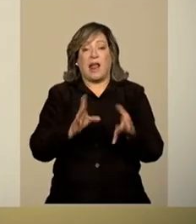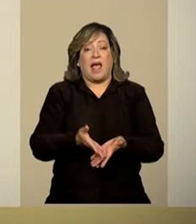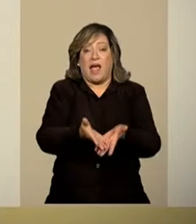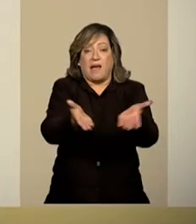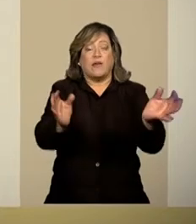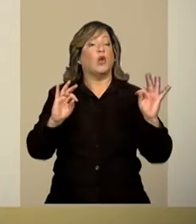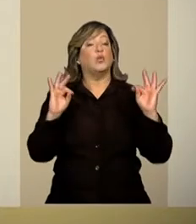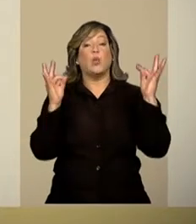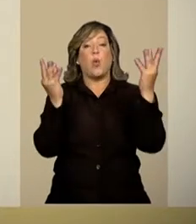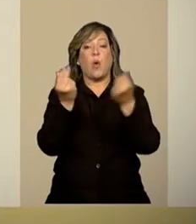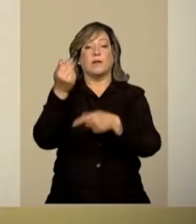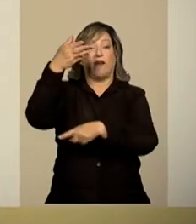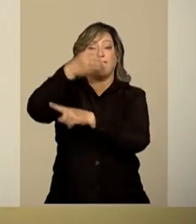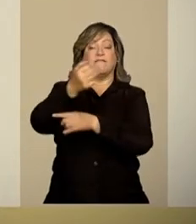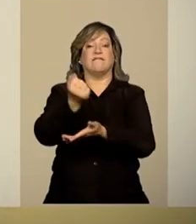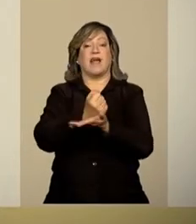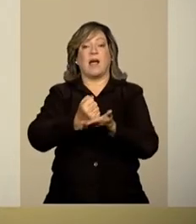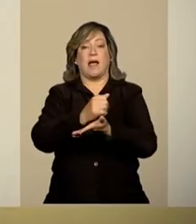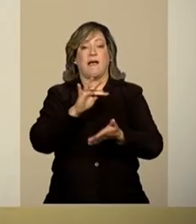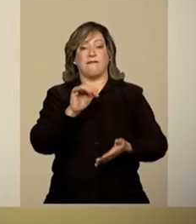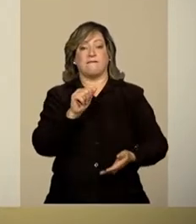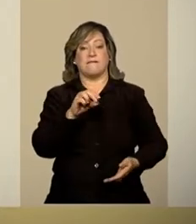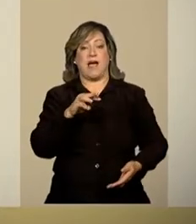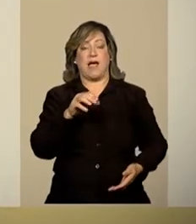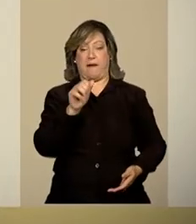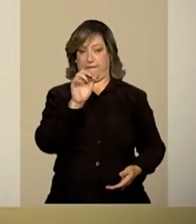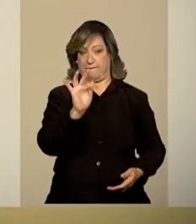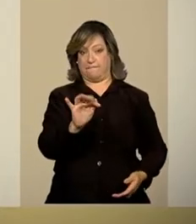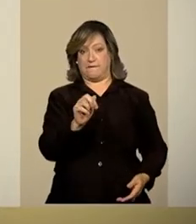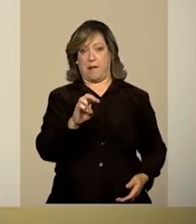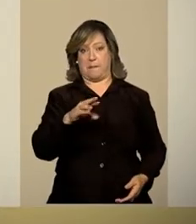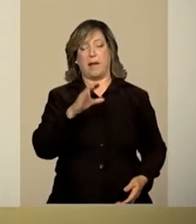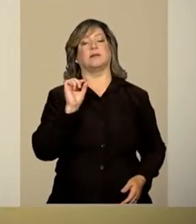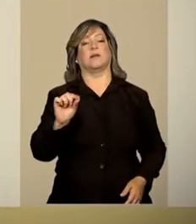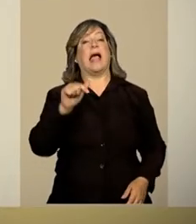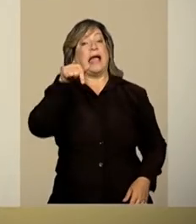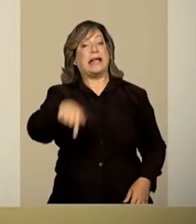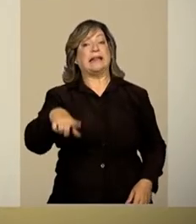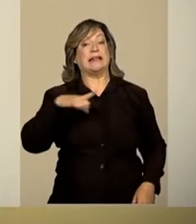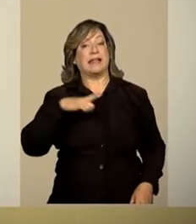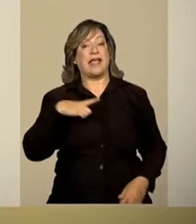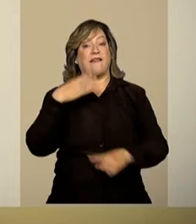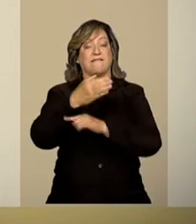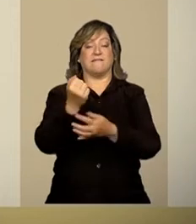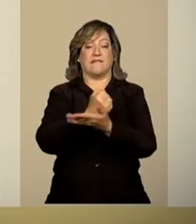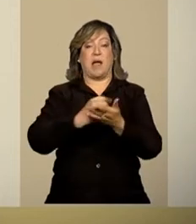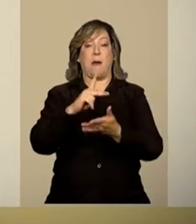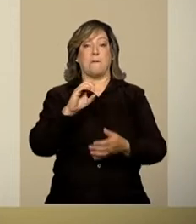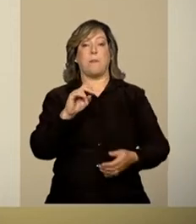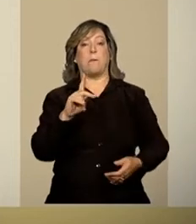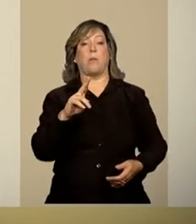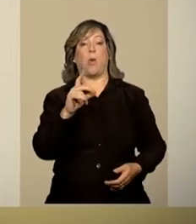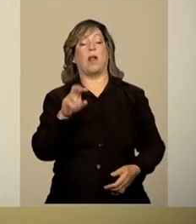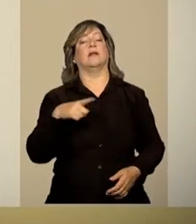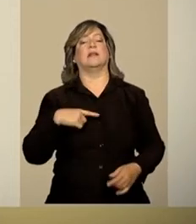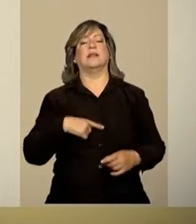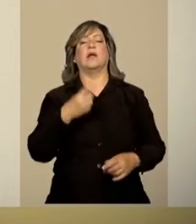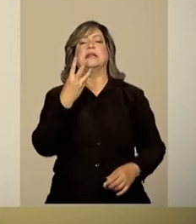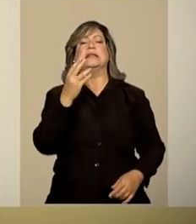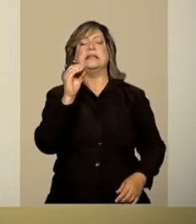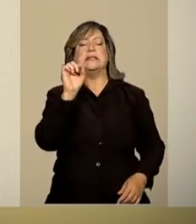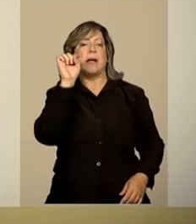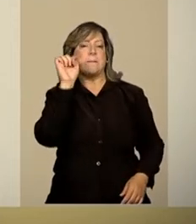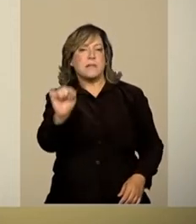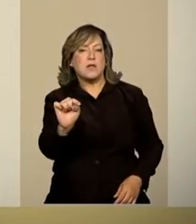em todas as farmácias da rede aqui tem Farmácia Popular que já somam quase 30 mil estabelecimentos